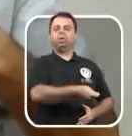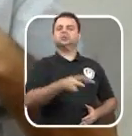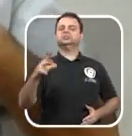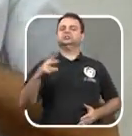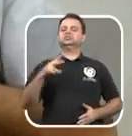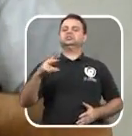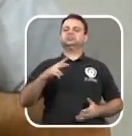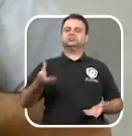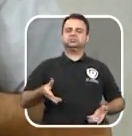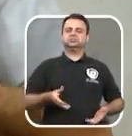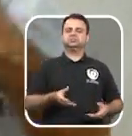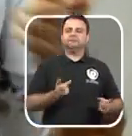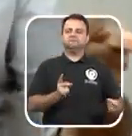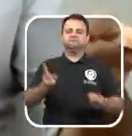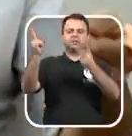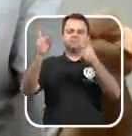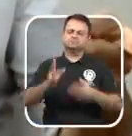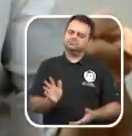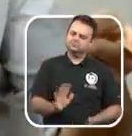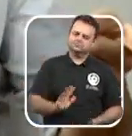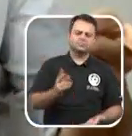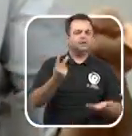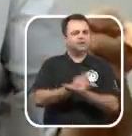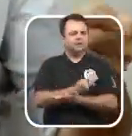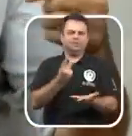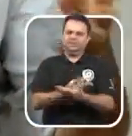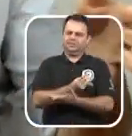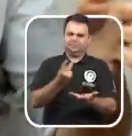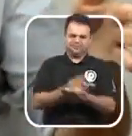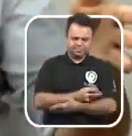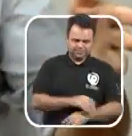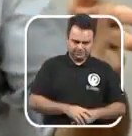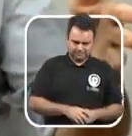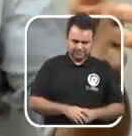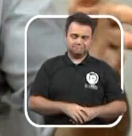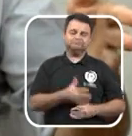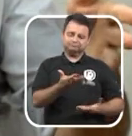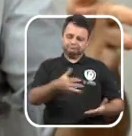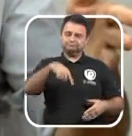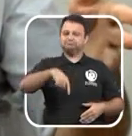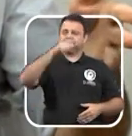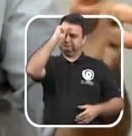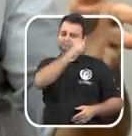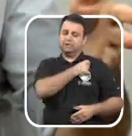mais grave, que é o que nos move. É o resultado final na população. O caos que está a saúde em Rio Preto.